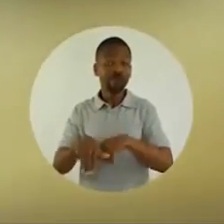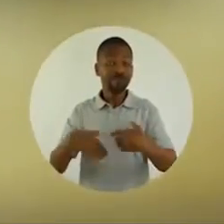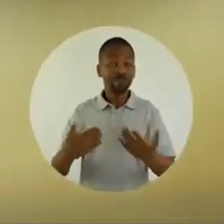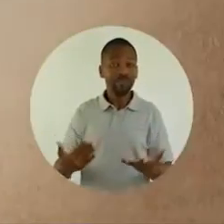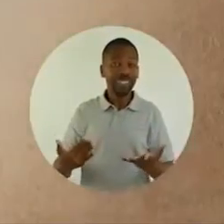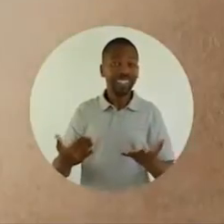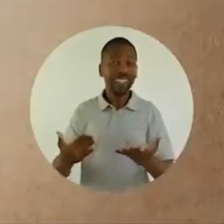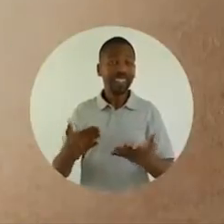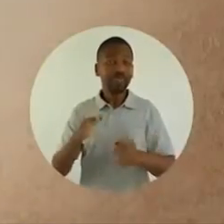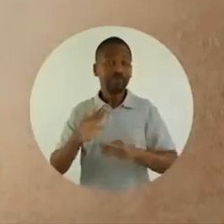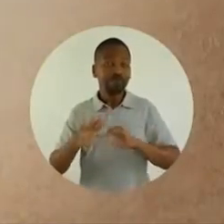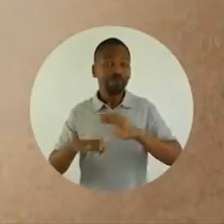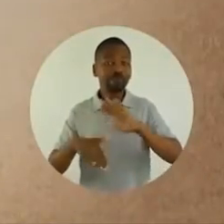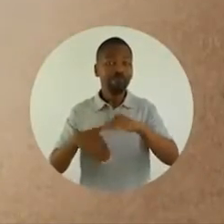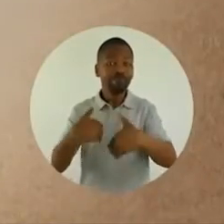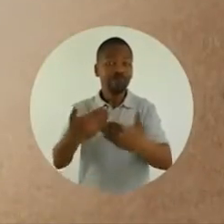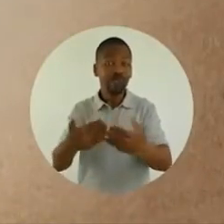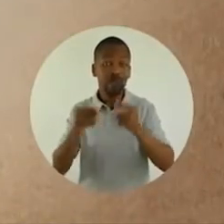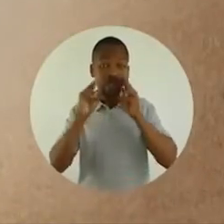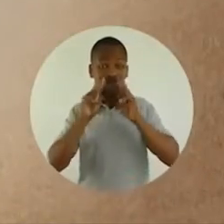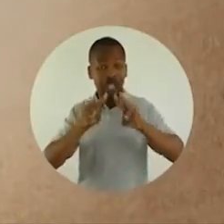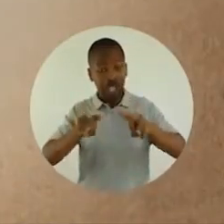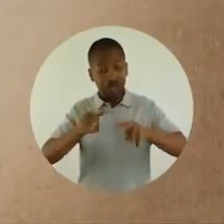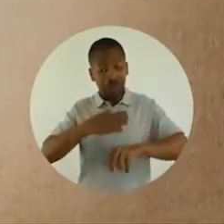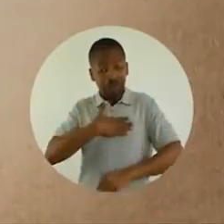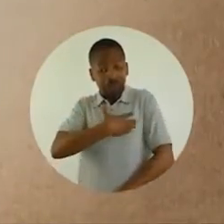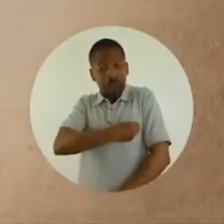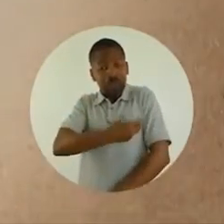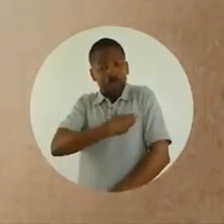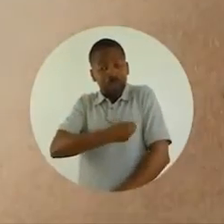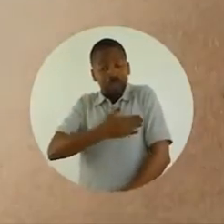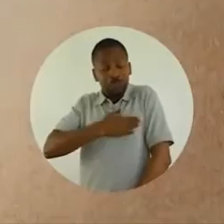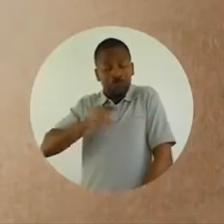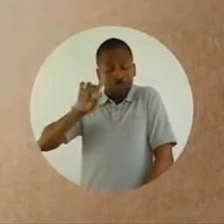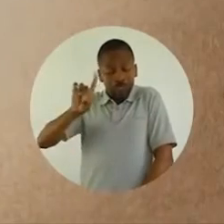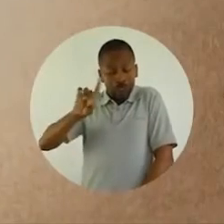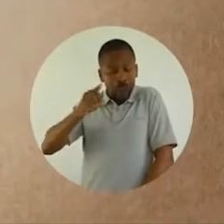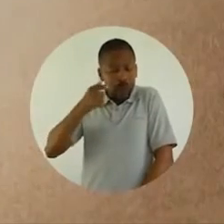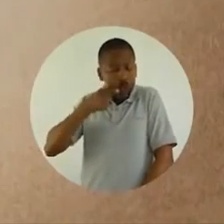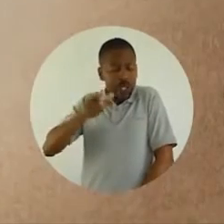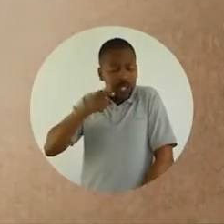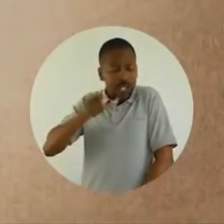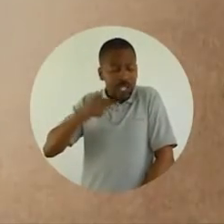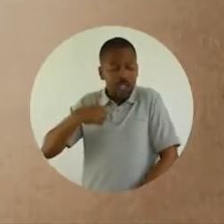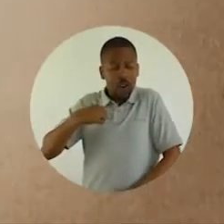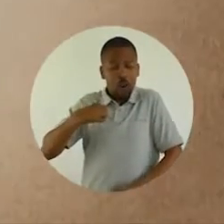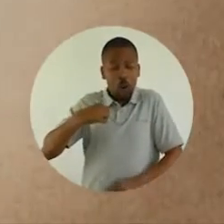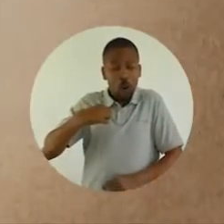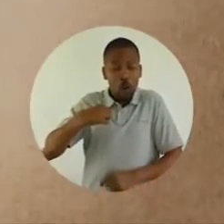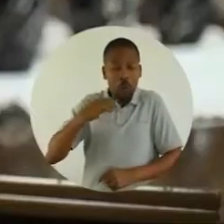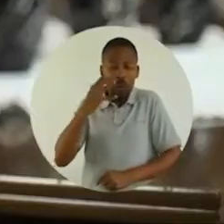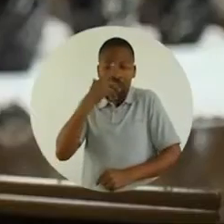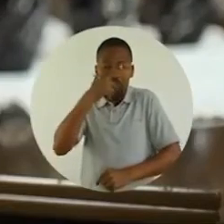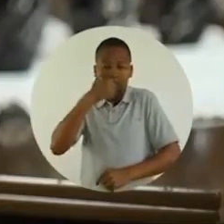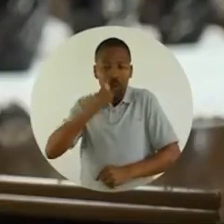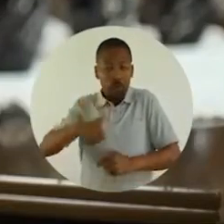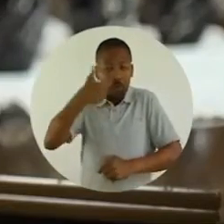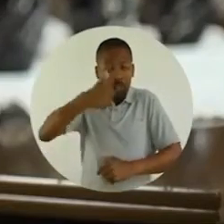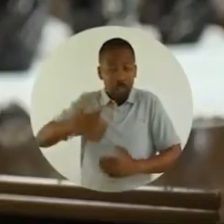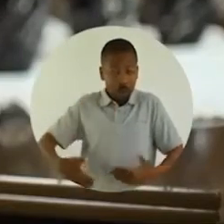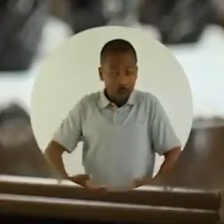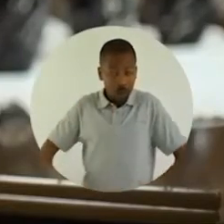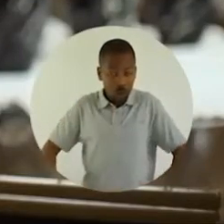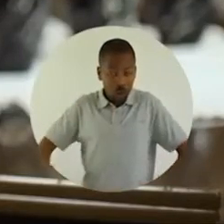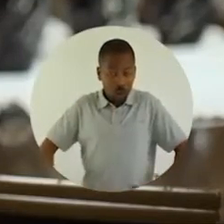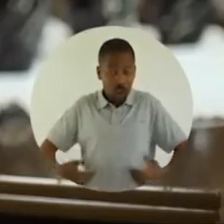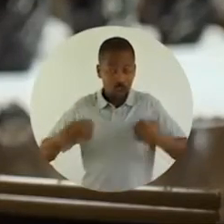Aí... foi. Aí eu olhava pro meu filho, ah, meu Deus, será que eu vou conseguir dar roupa de um homenzinho para ele? Porque o primeiro short